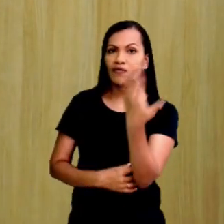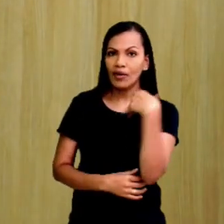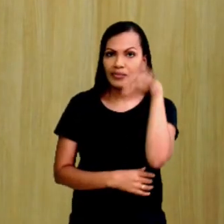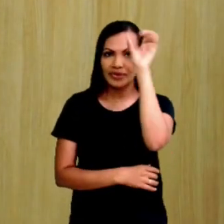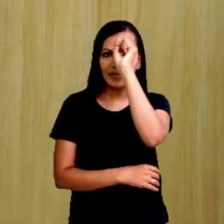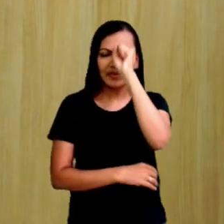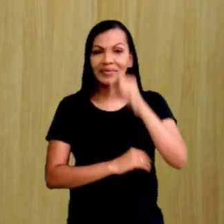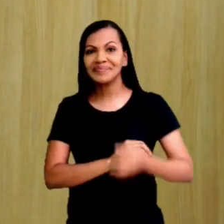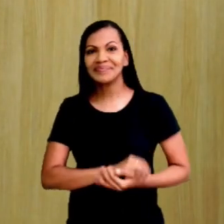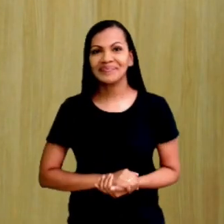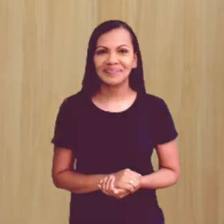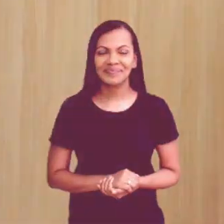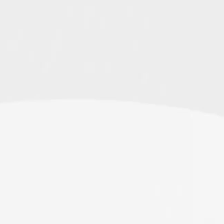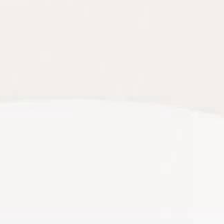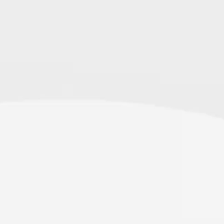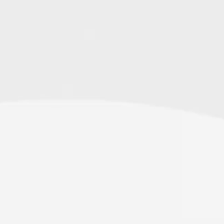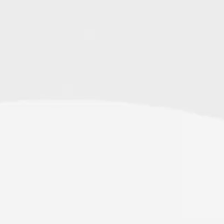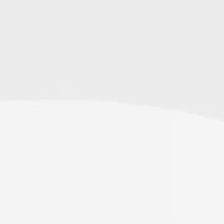Nessa